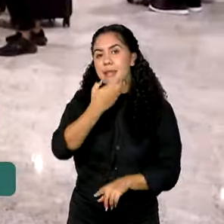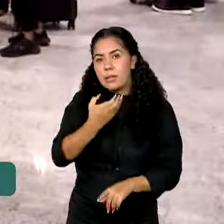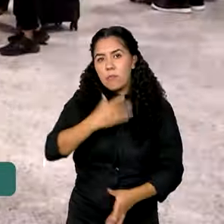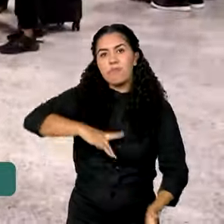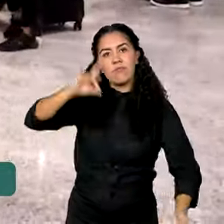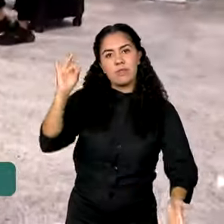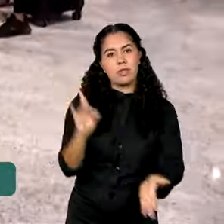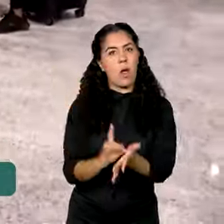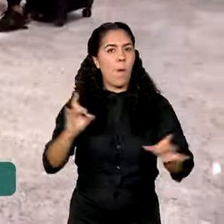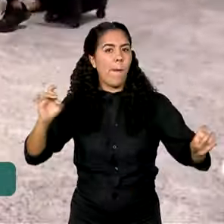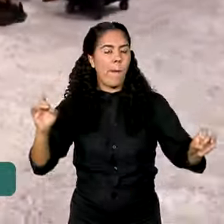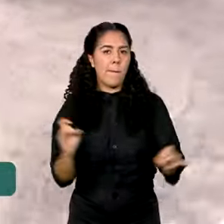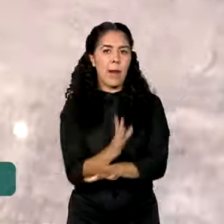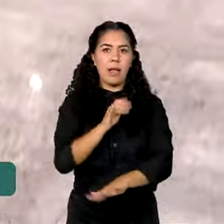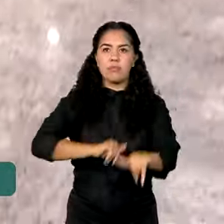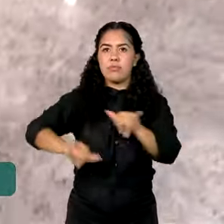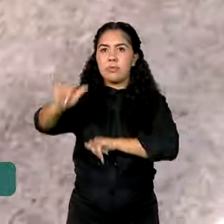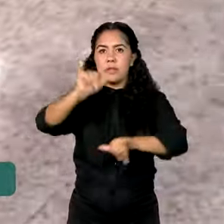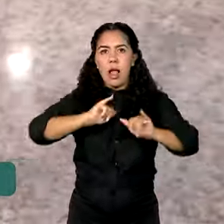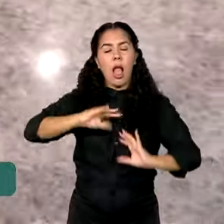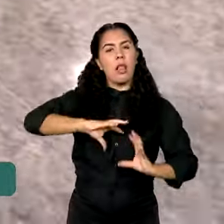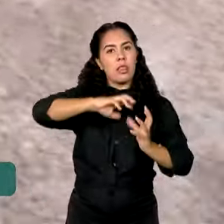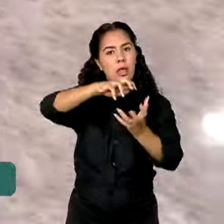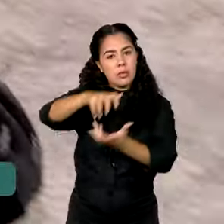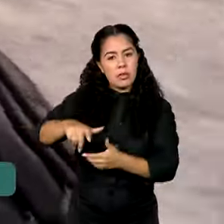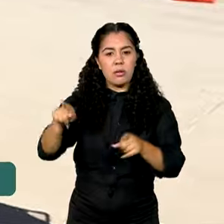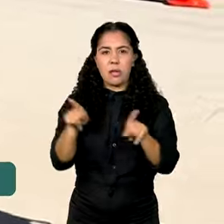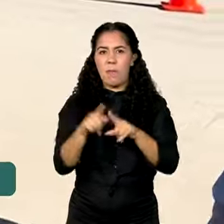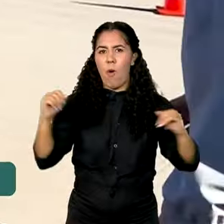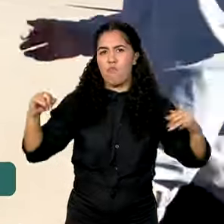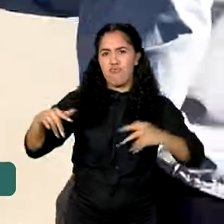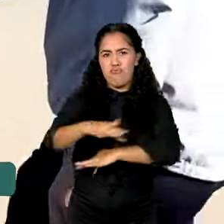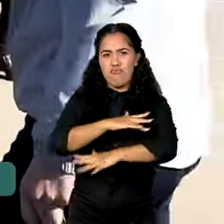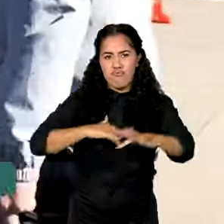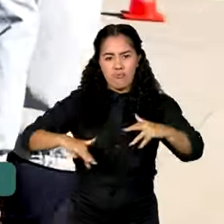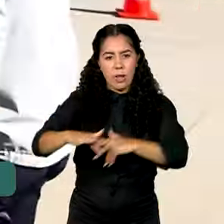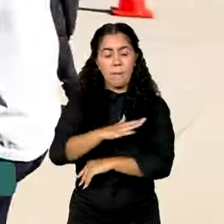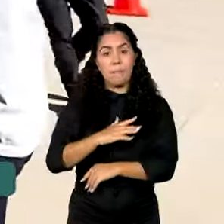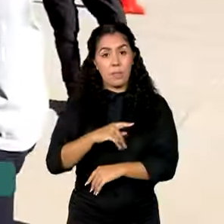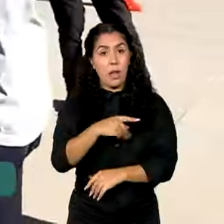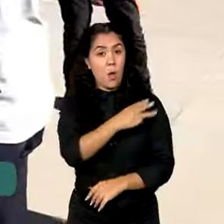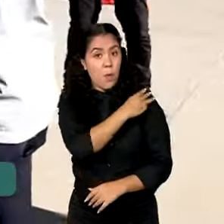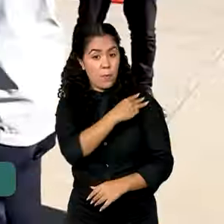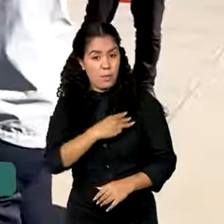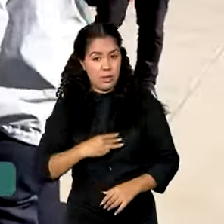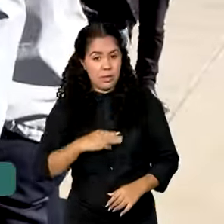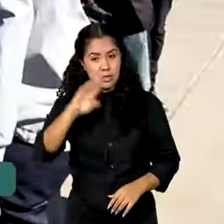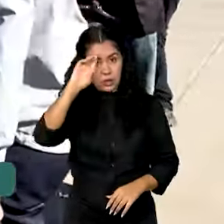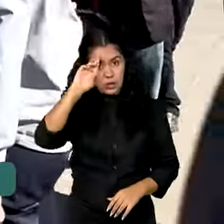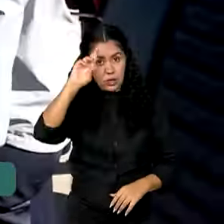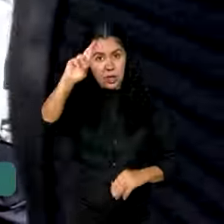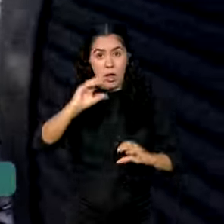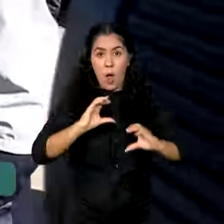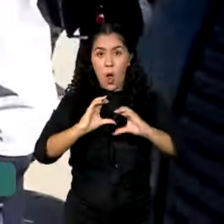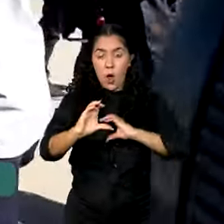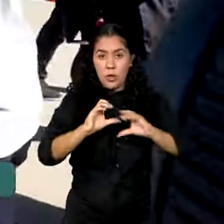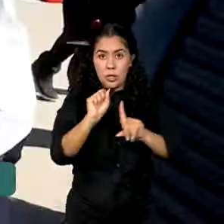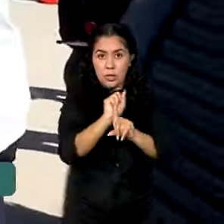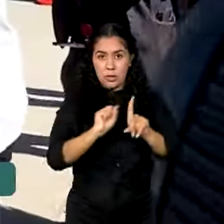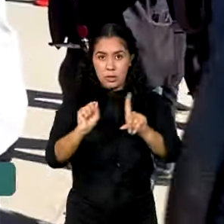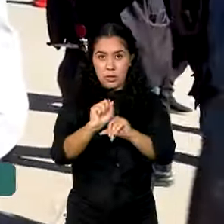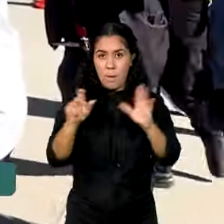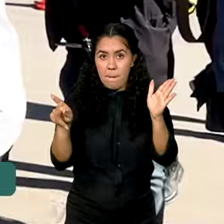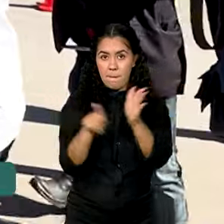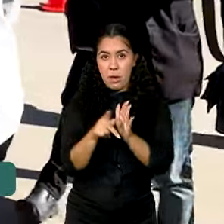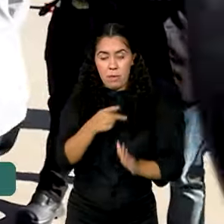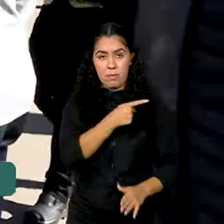dos voos internacionais e aumento da frequência. O ministro-chefe da Secretaria de Comunicação Social da Presidência